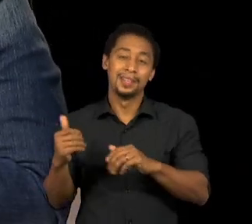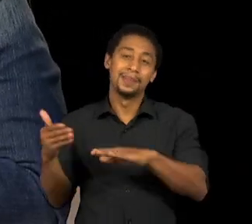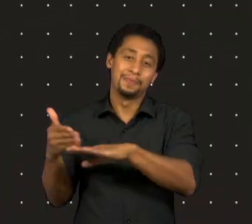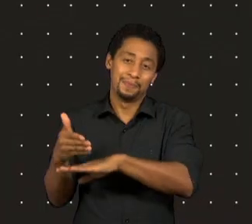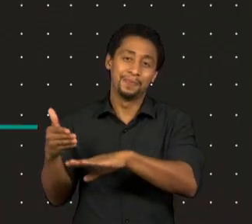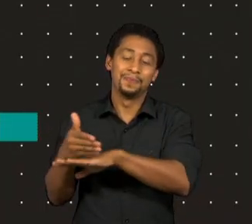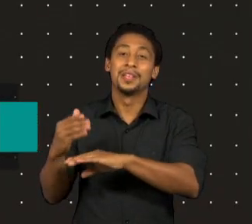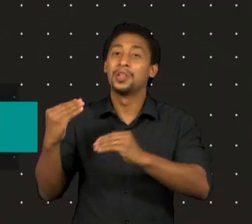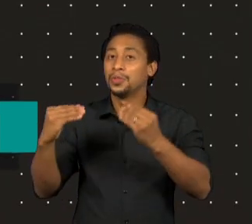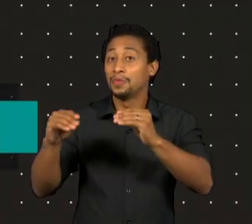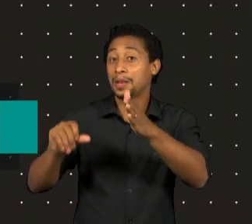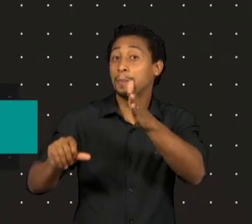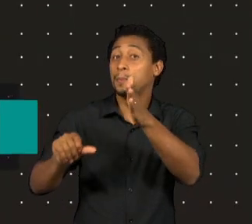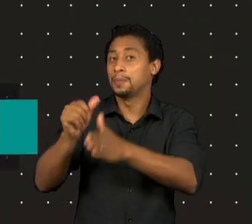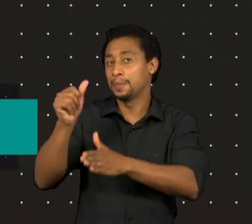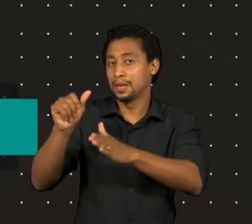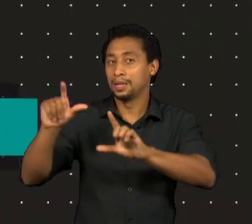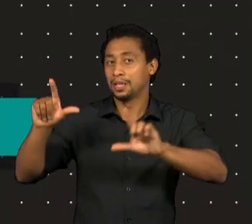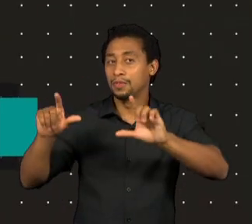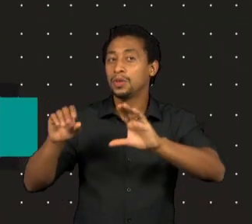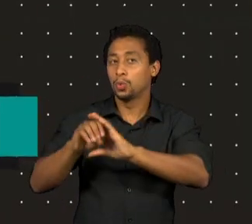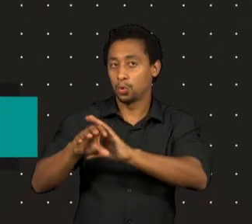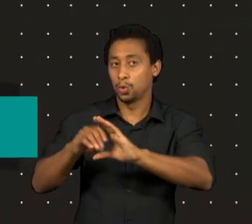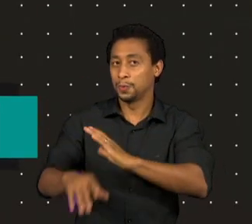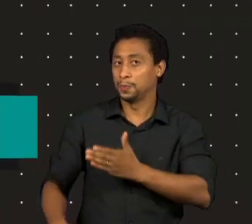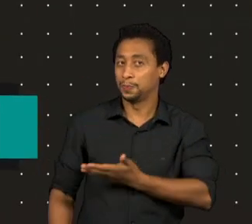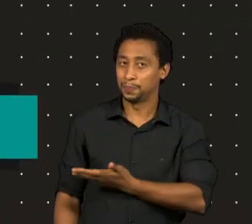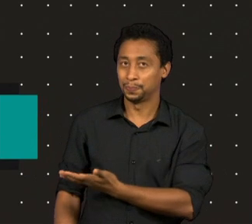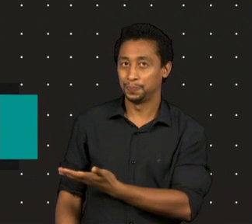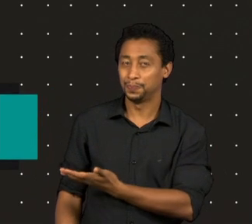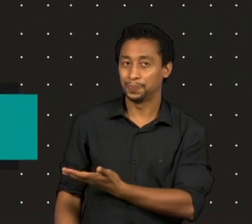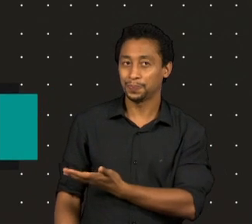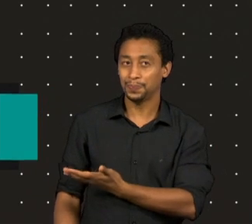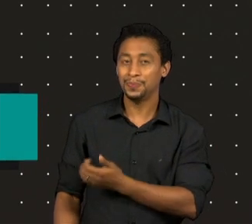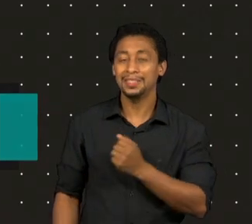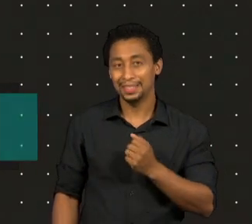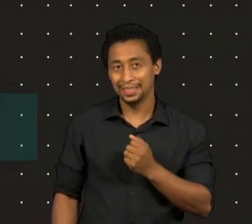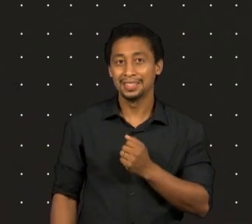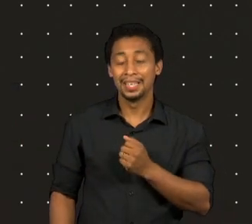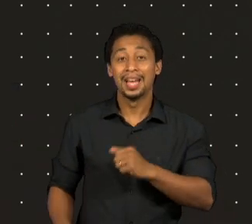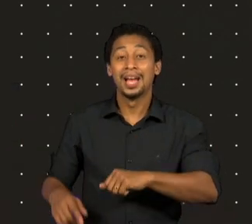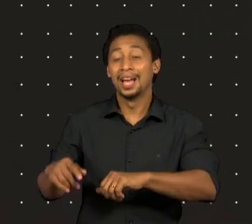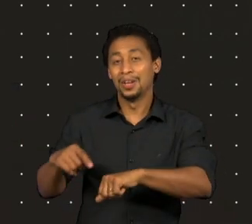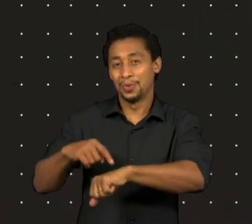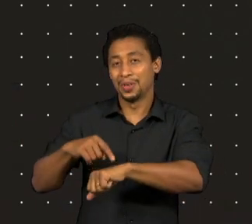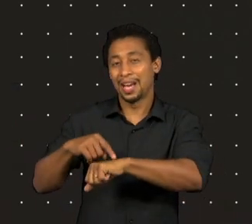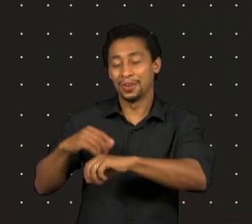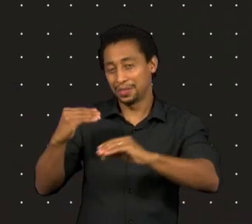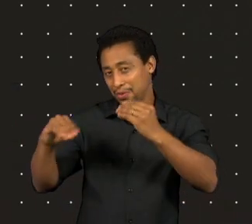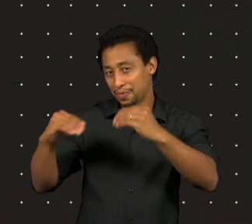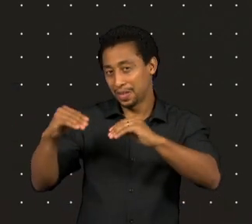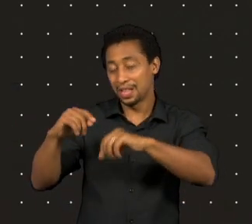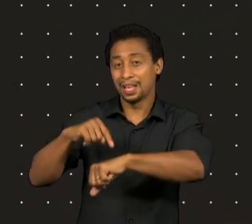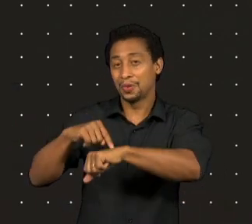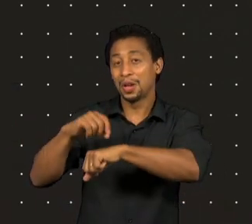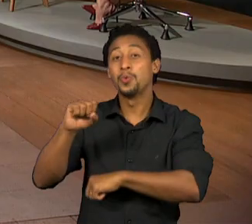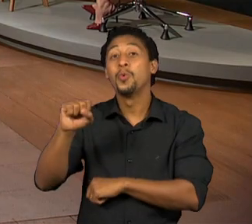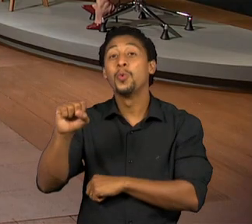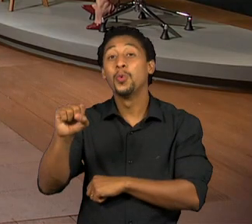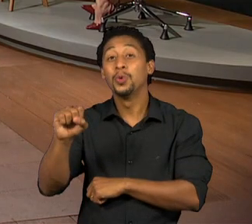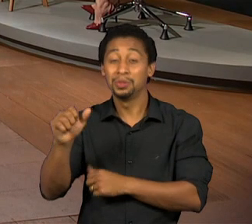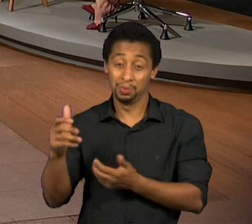na Globo, filha do Tarcísio Meira e da Renata Sorrá, neta do Mário Lago, sabe? E